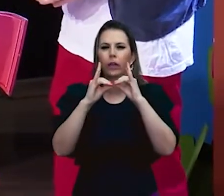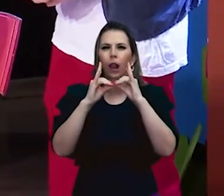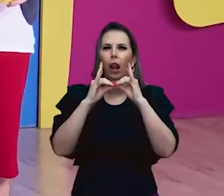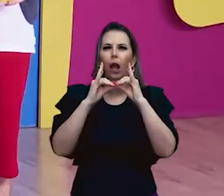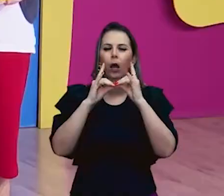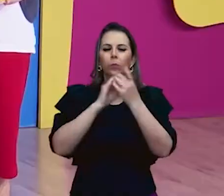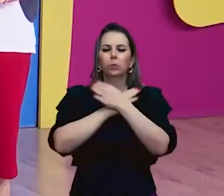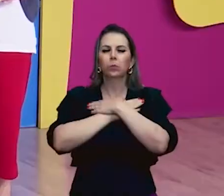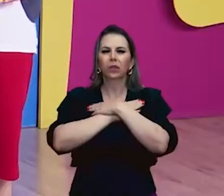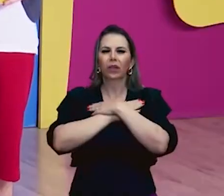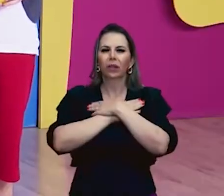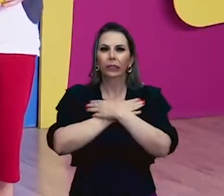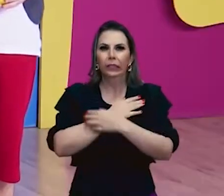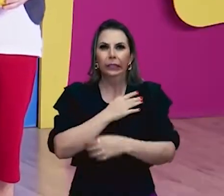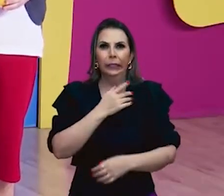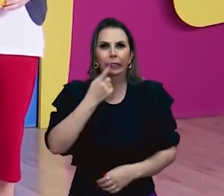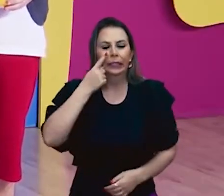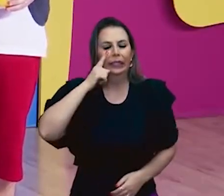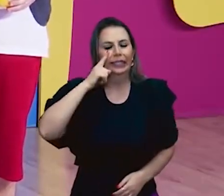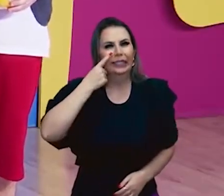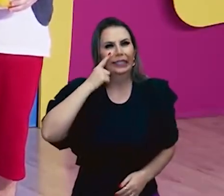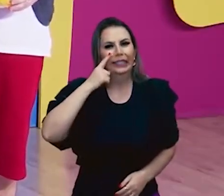velório?